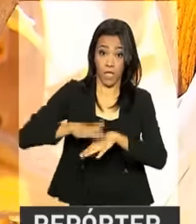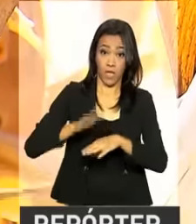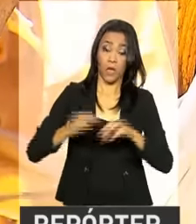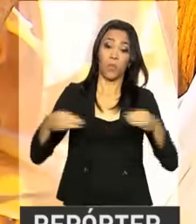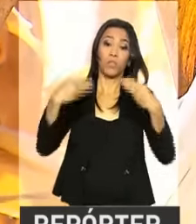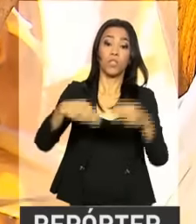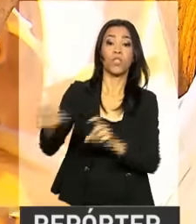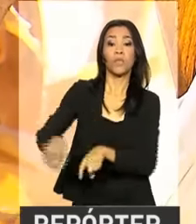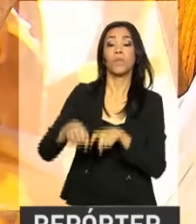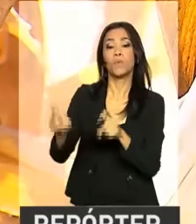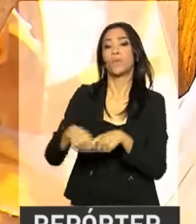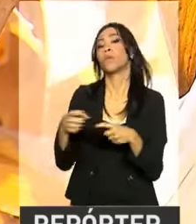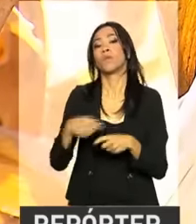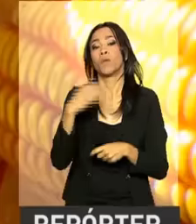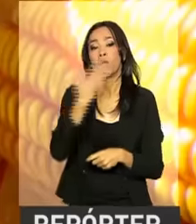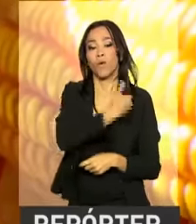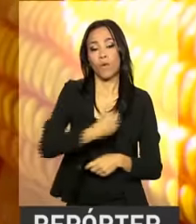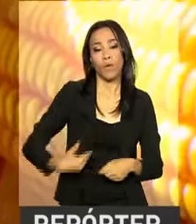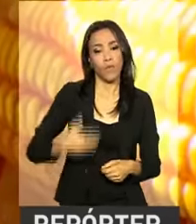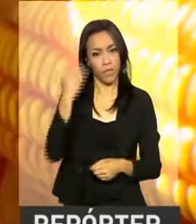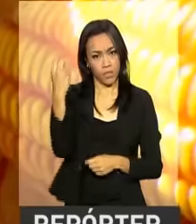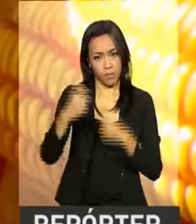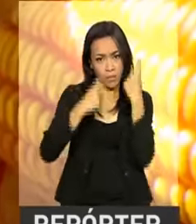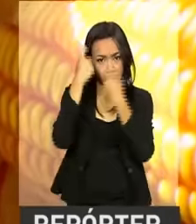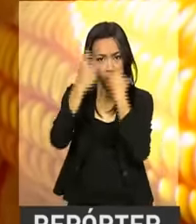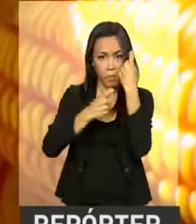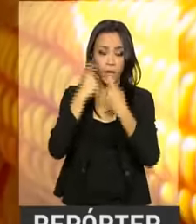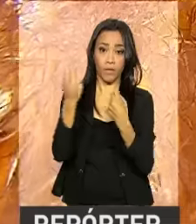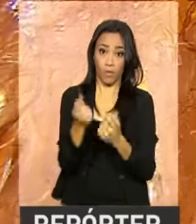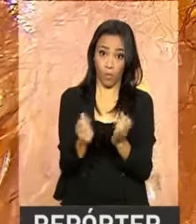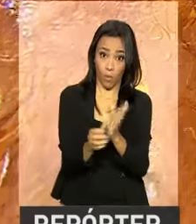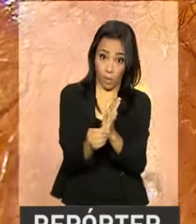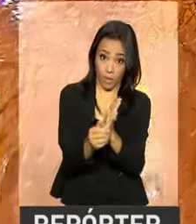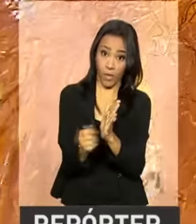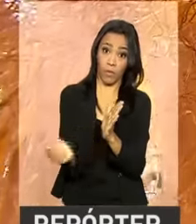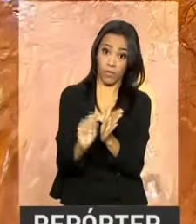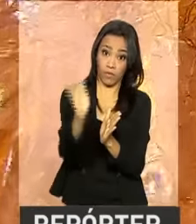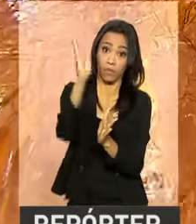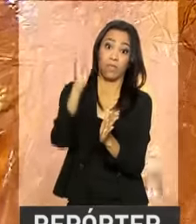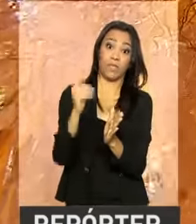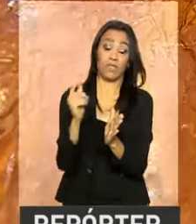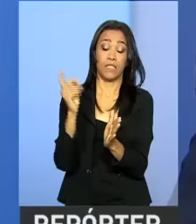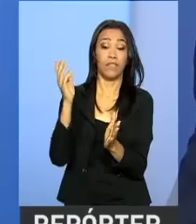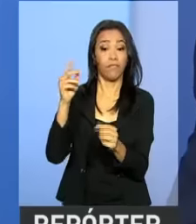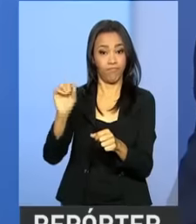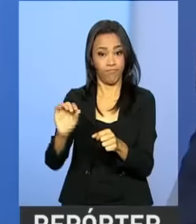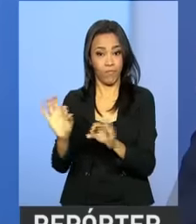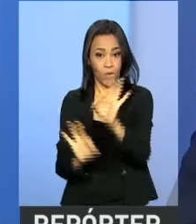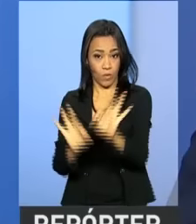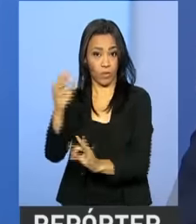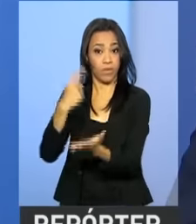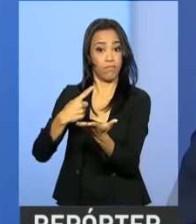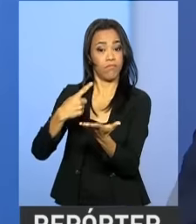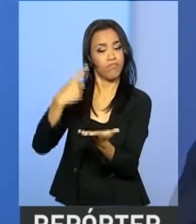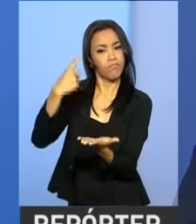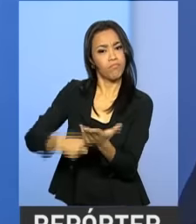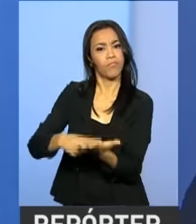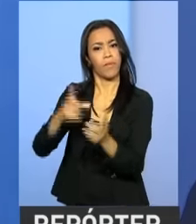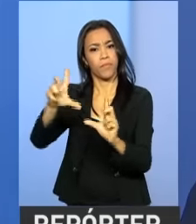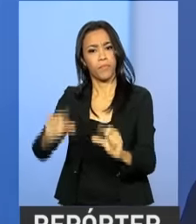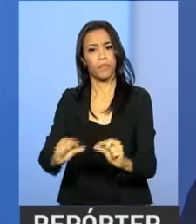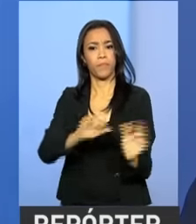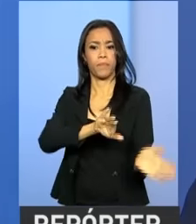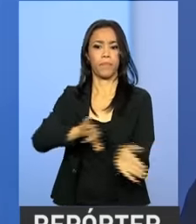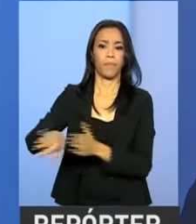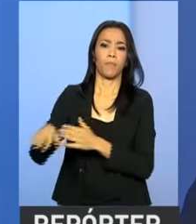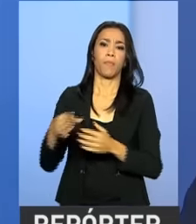está preocupado com o preço do milho e anunciou medidas para barrar a alta no valor do produto. Subir os preços mínimos para